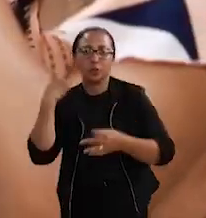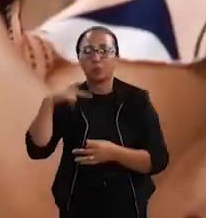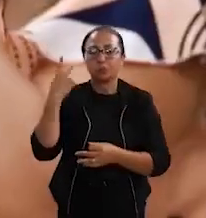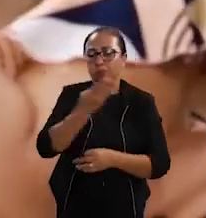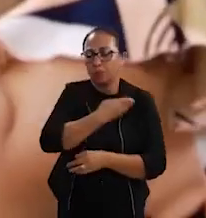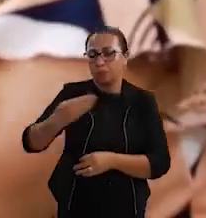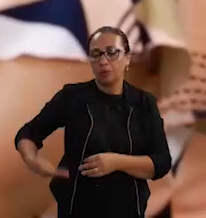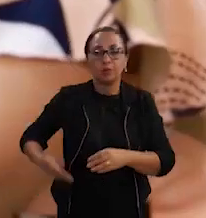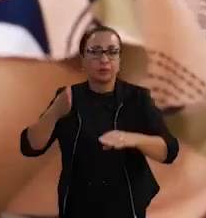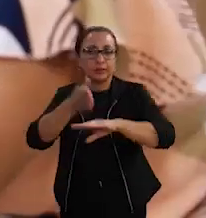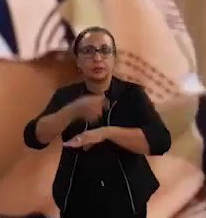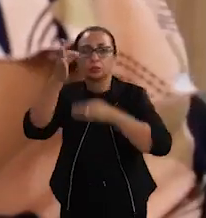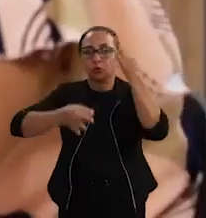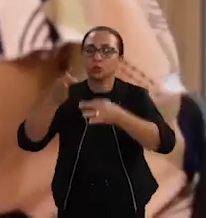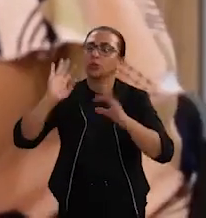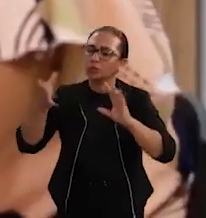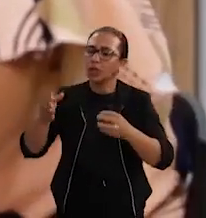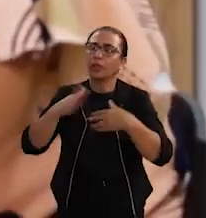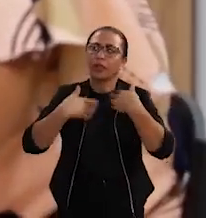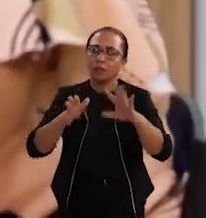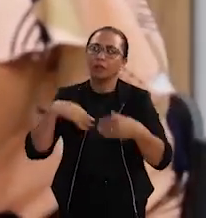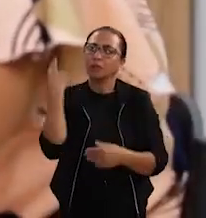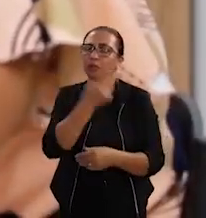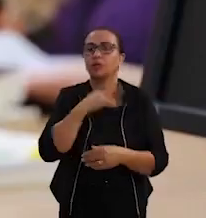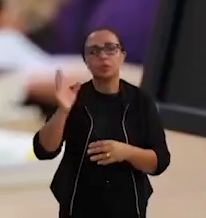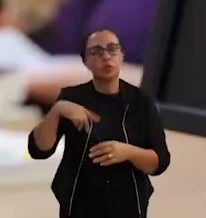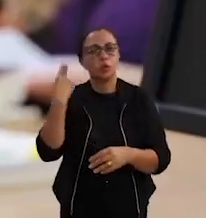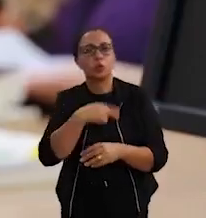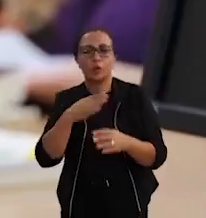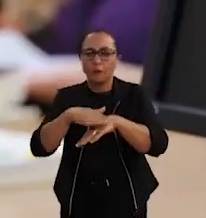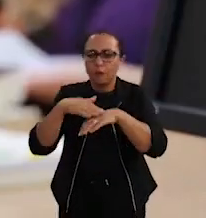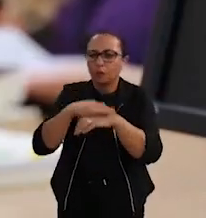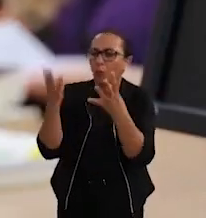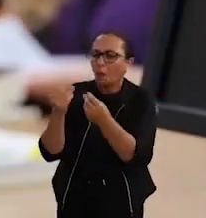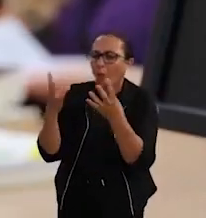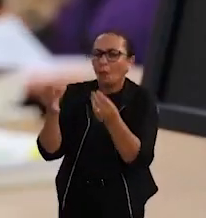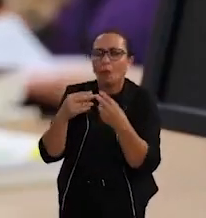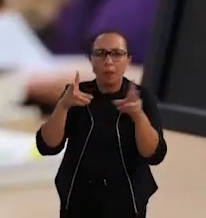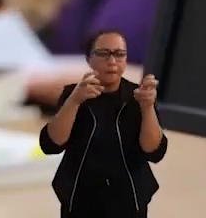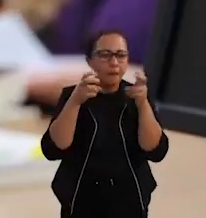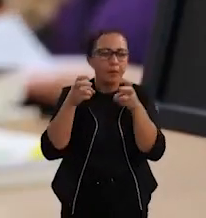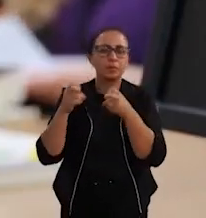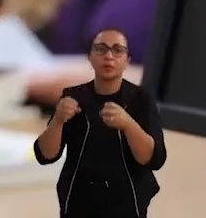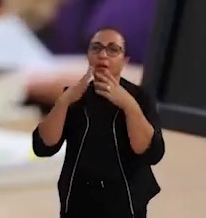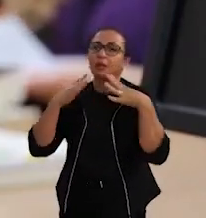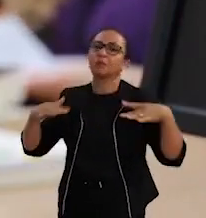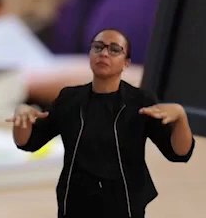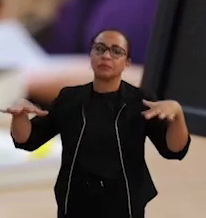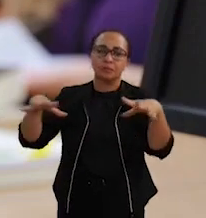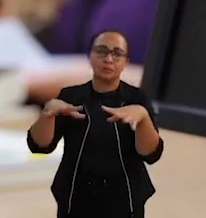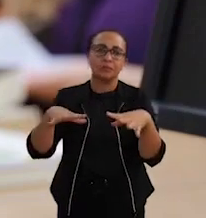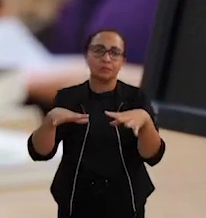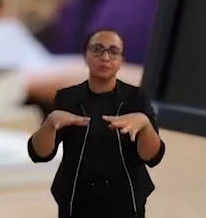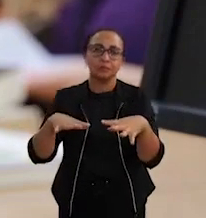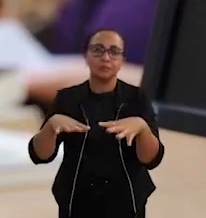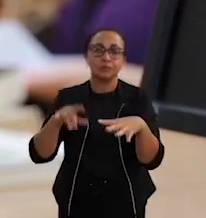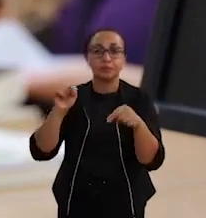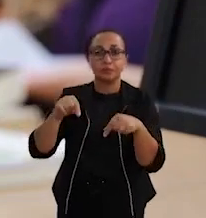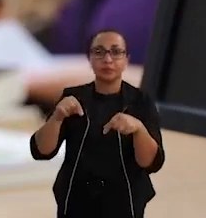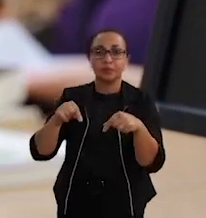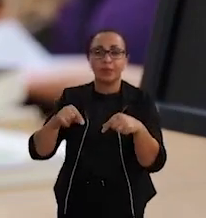políticas públicas de acesso à justiça já era uma demanda nossa. E aí, a gente conversou muito sobre isso e percebeu que a